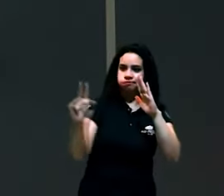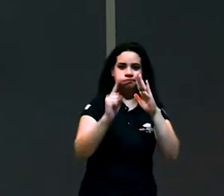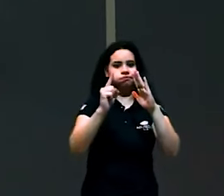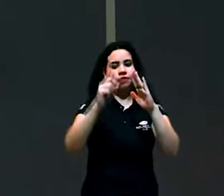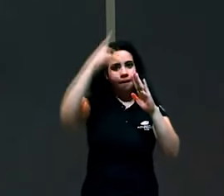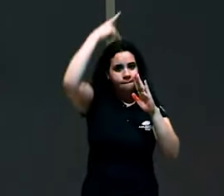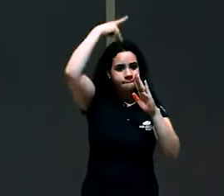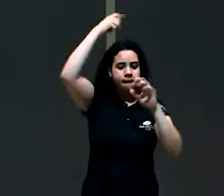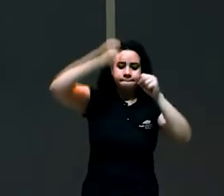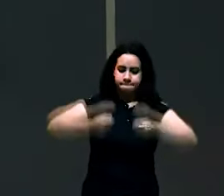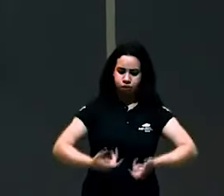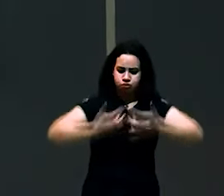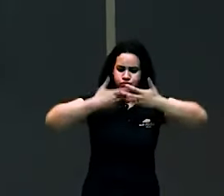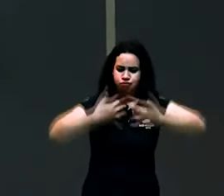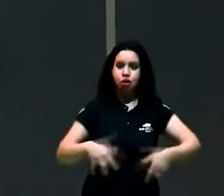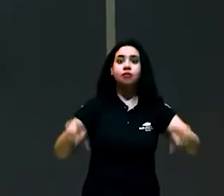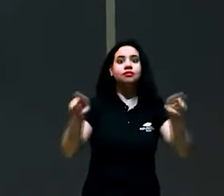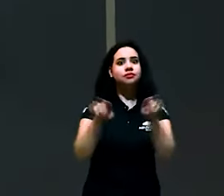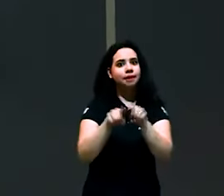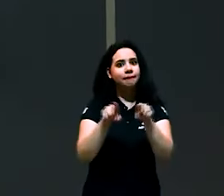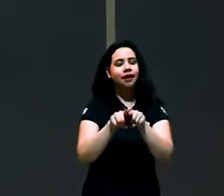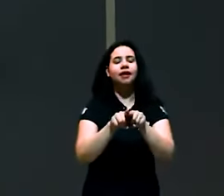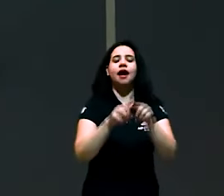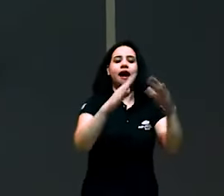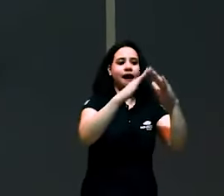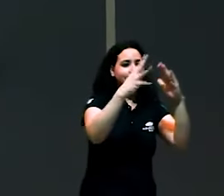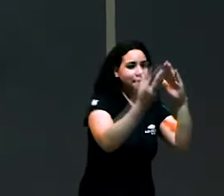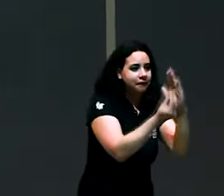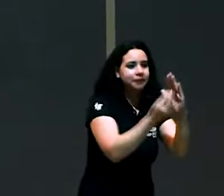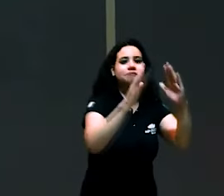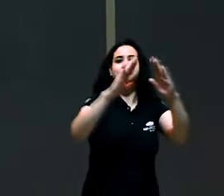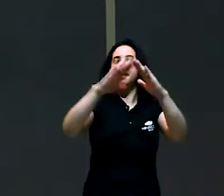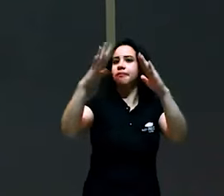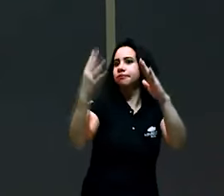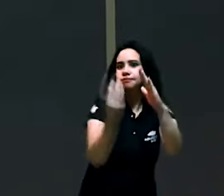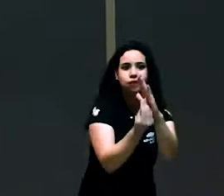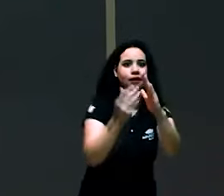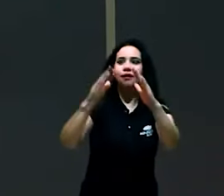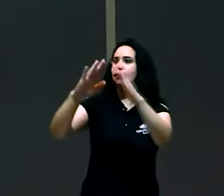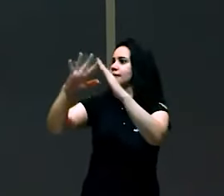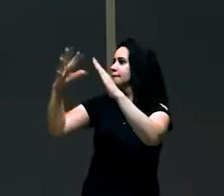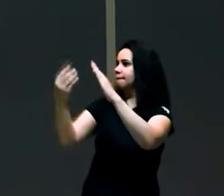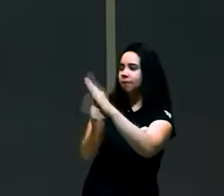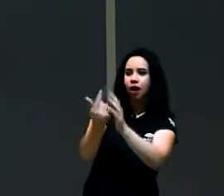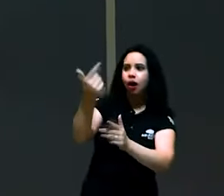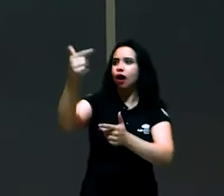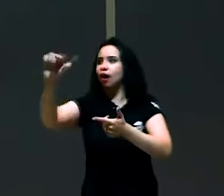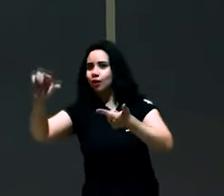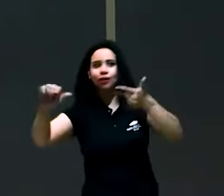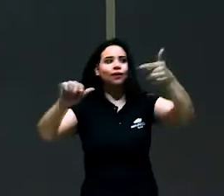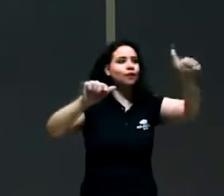santidade batizada por fogo. Outra igreja, a Igreja Unida de América. Outra igreja, a Igreja